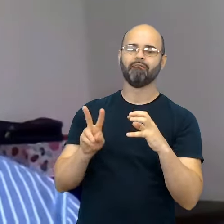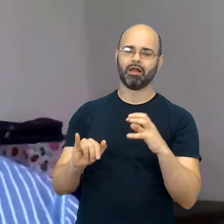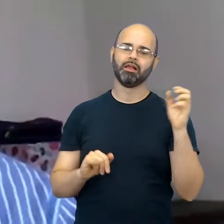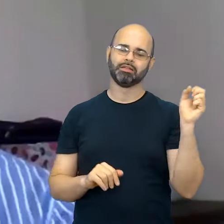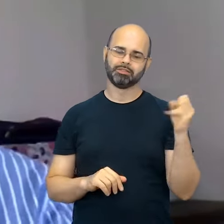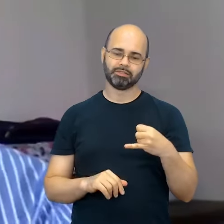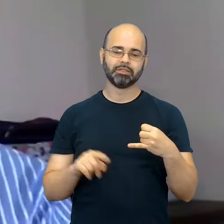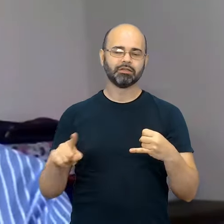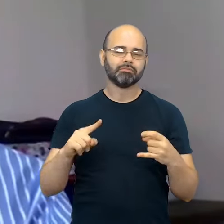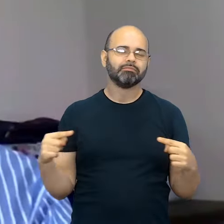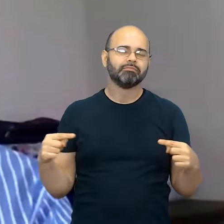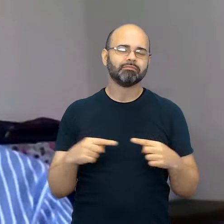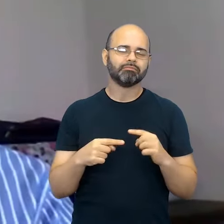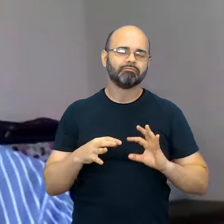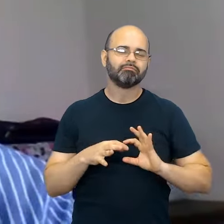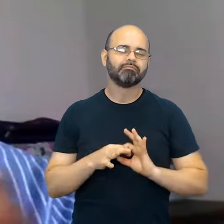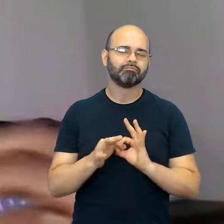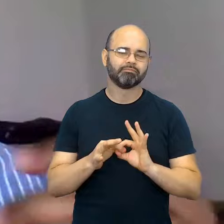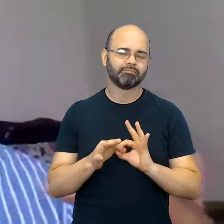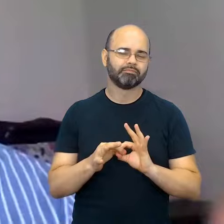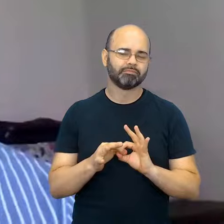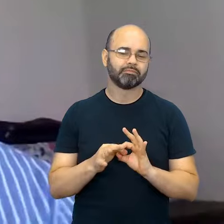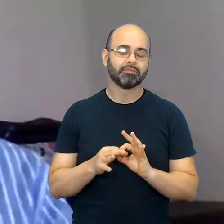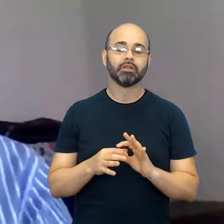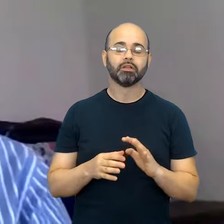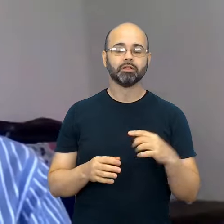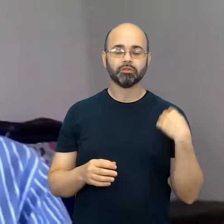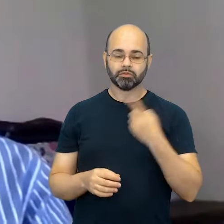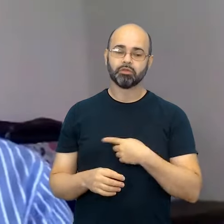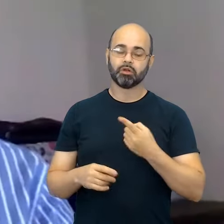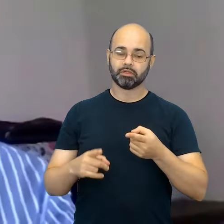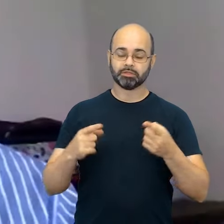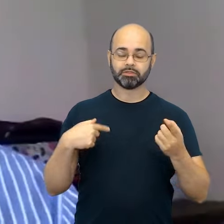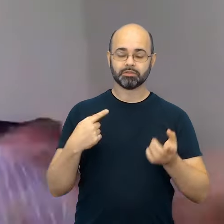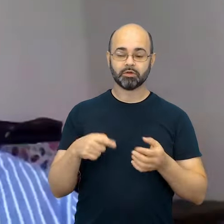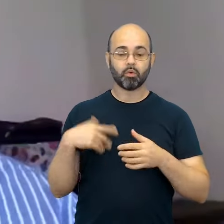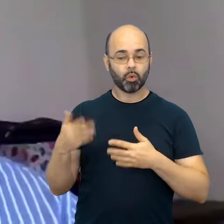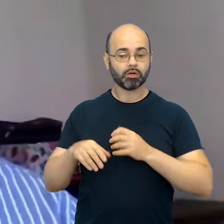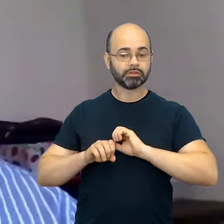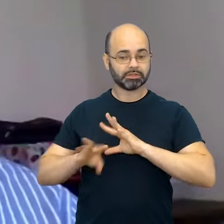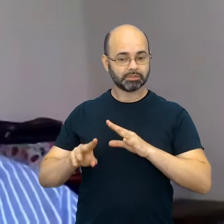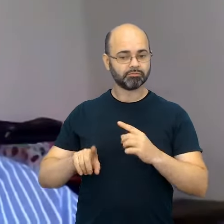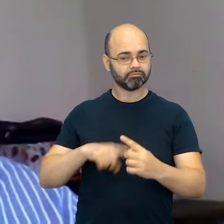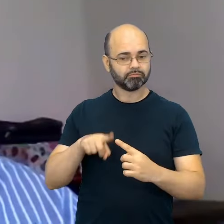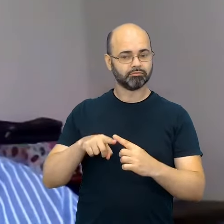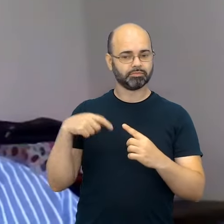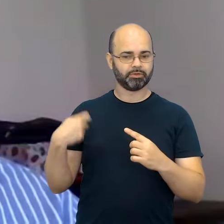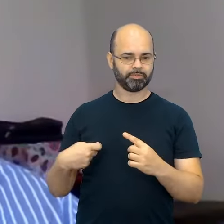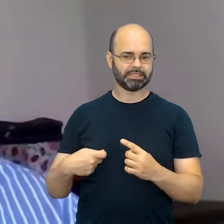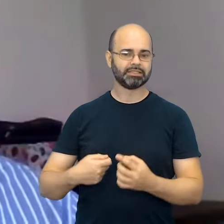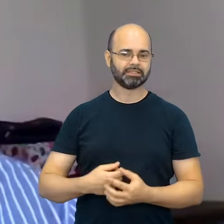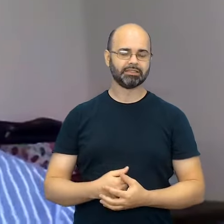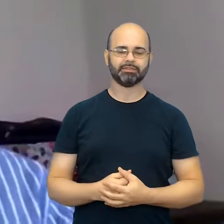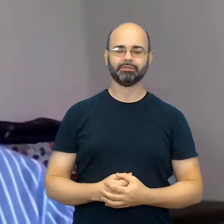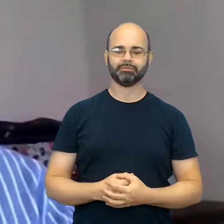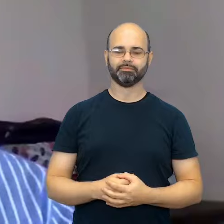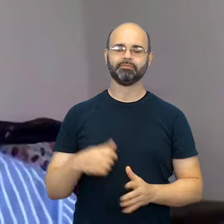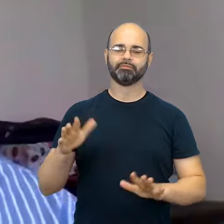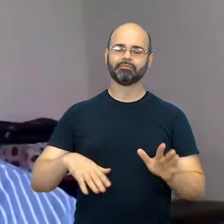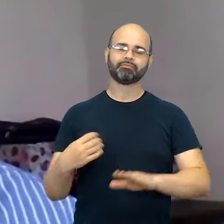muito íntima e a gente precisa, né, ter intencionalidade para, de acordo com as situações, as